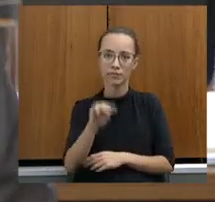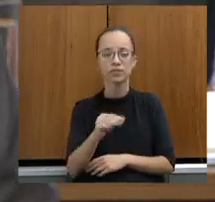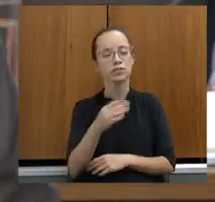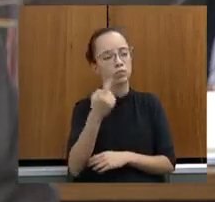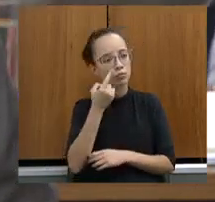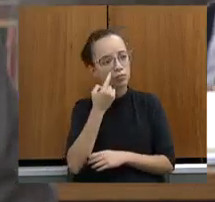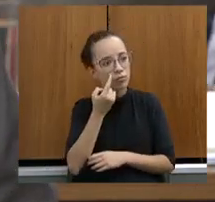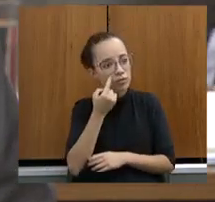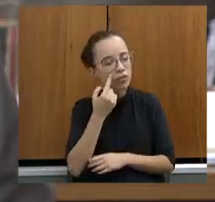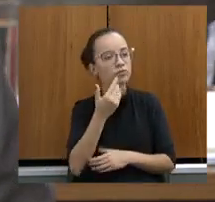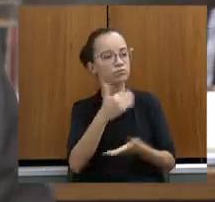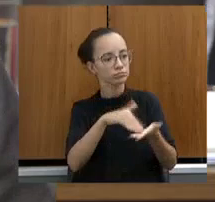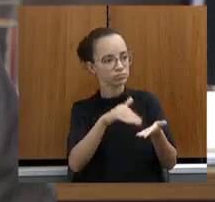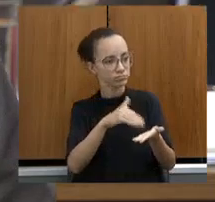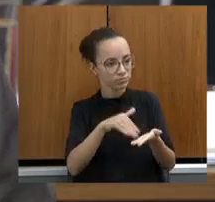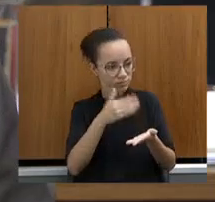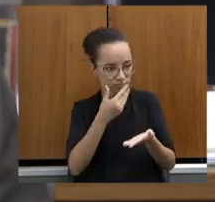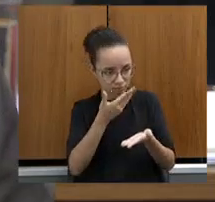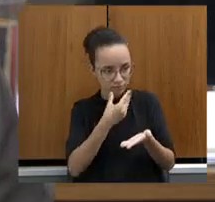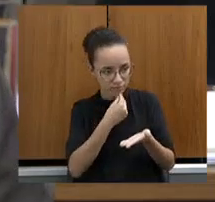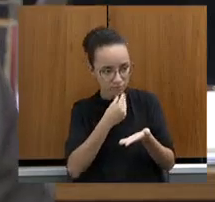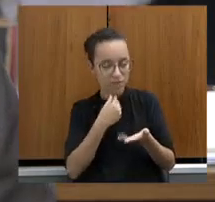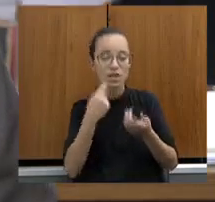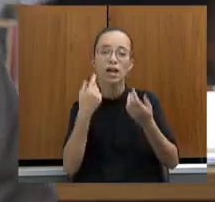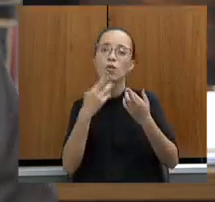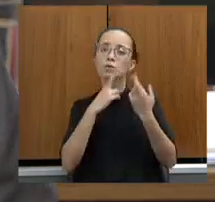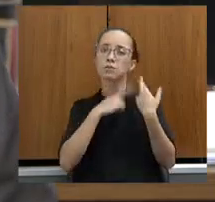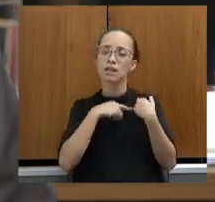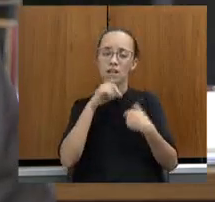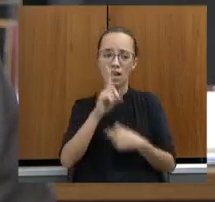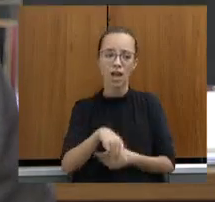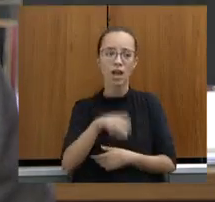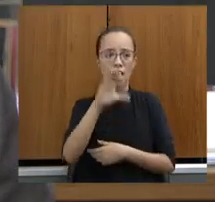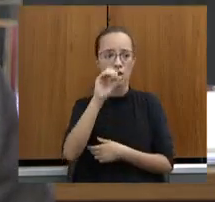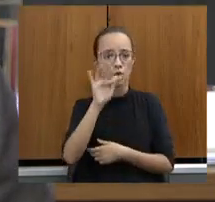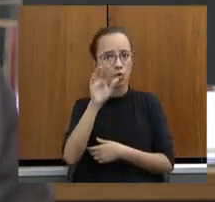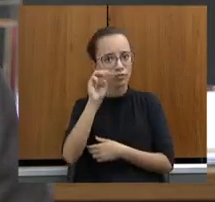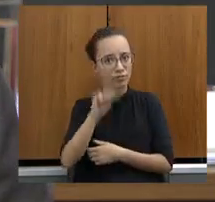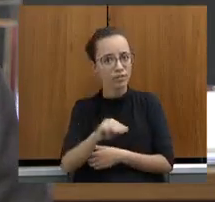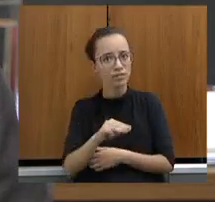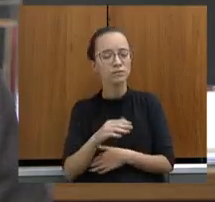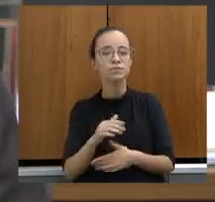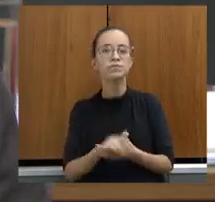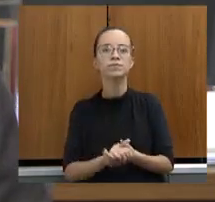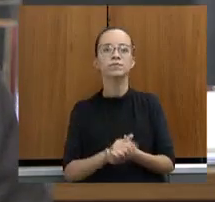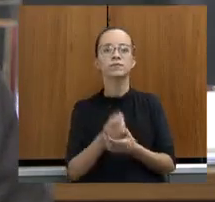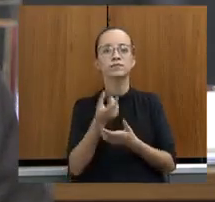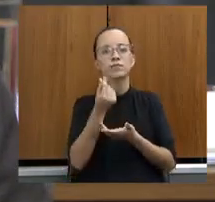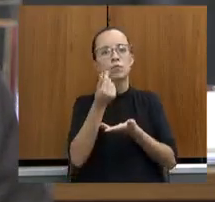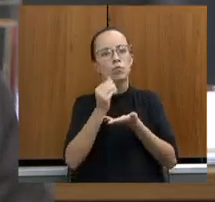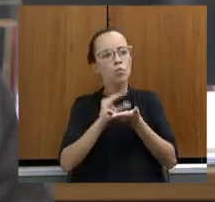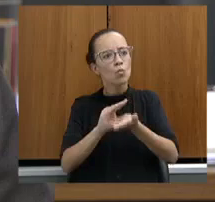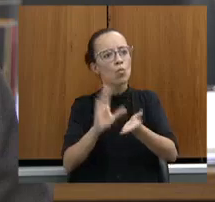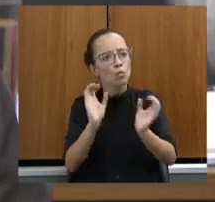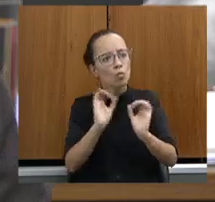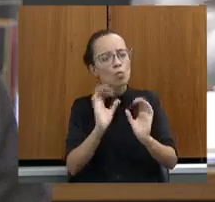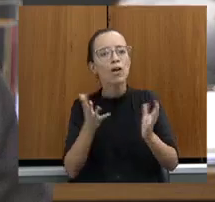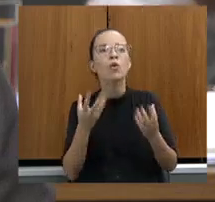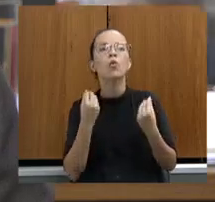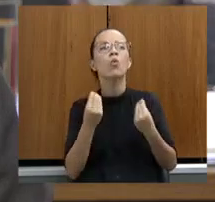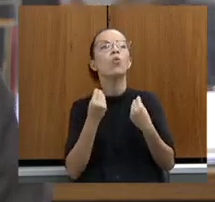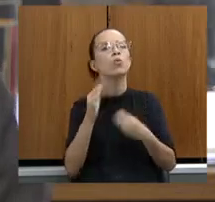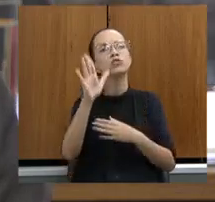Barbosa a autorização vem da cofim sem o recurso comando não chama excedente não